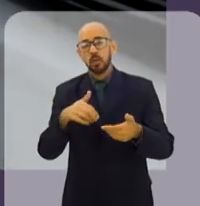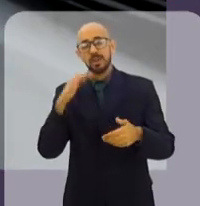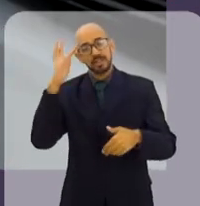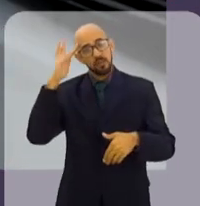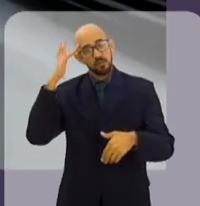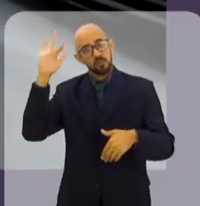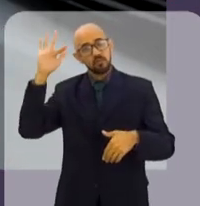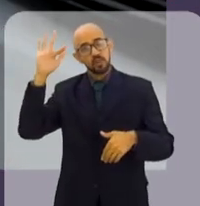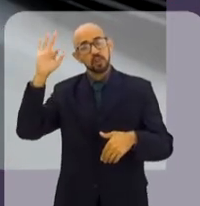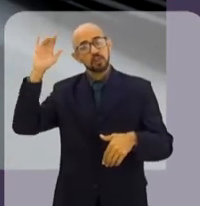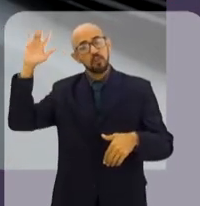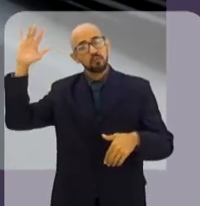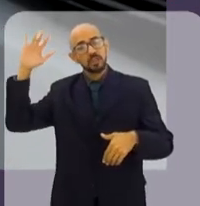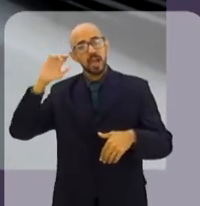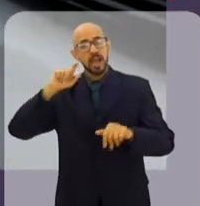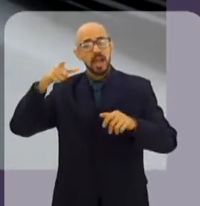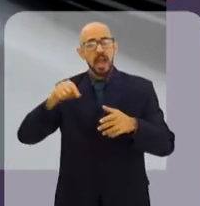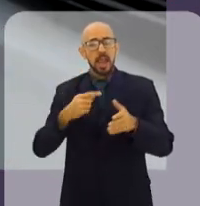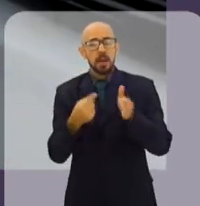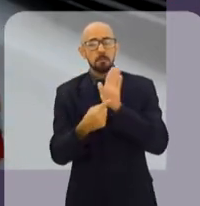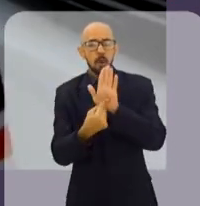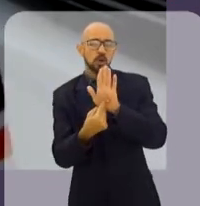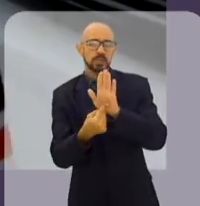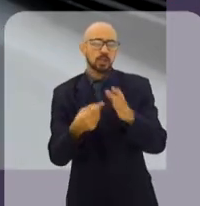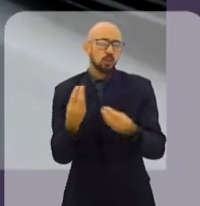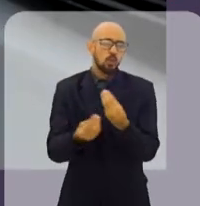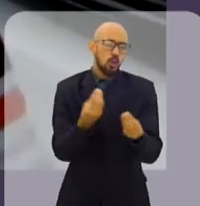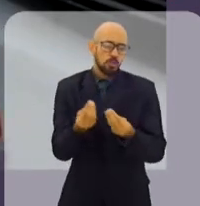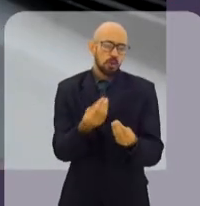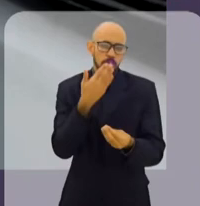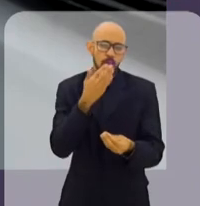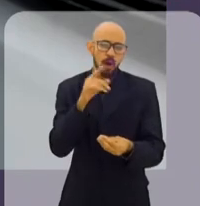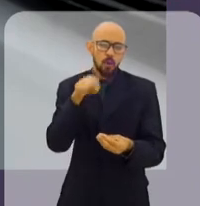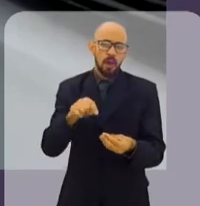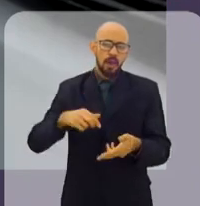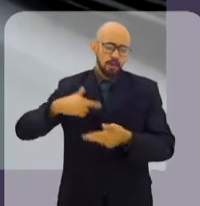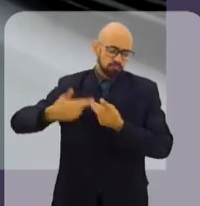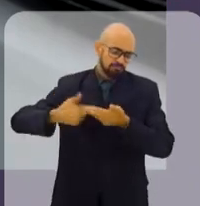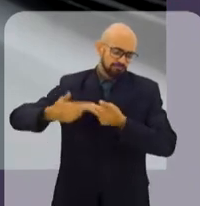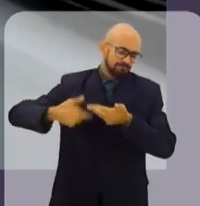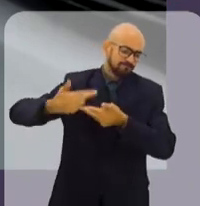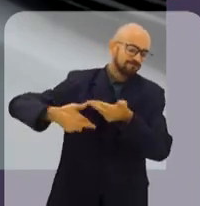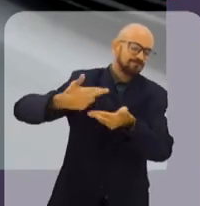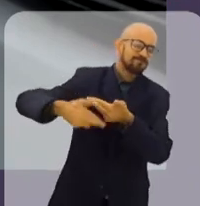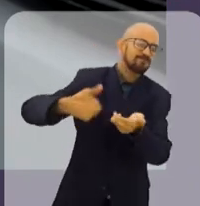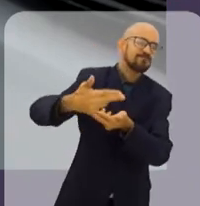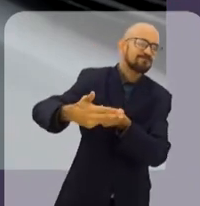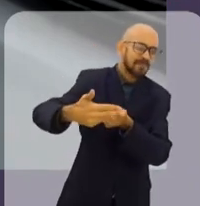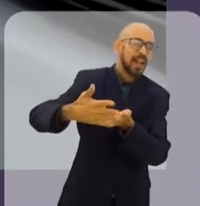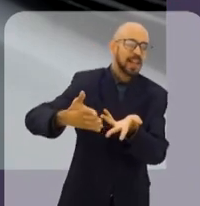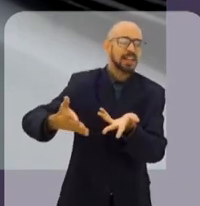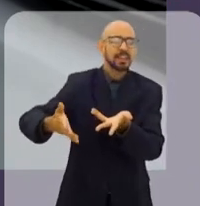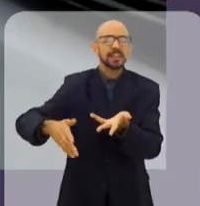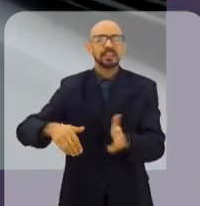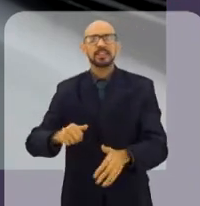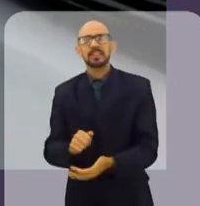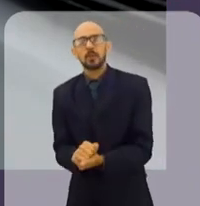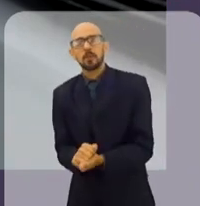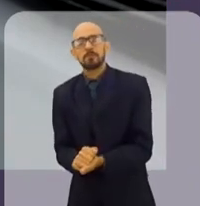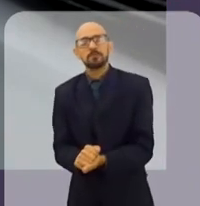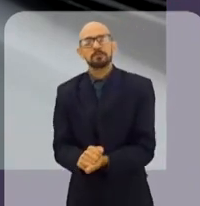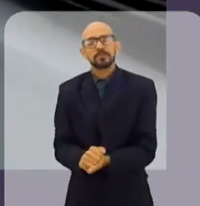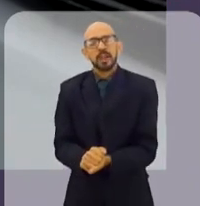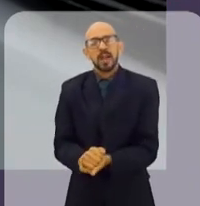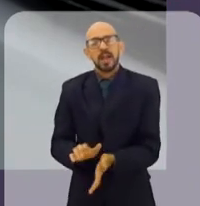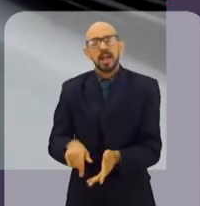traz isso, ela situa a gente, onde é que a gente está, o que é o Estado, qual o desenrolar desse processo histórico também. E uma coisa muito